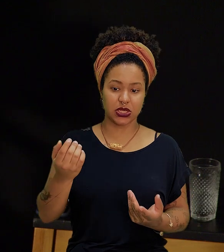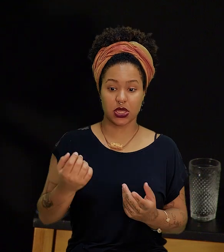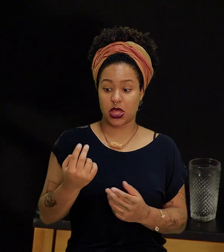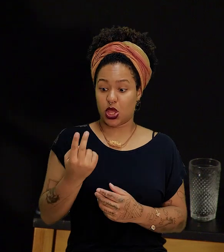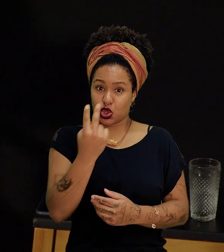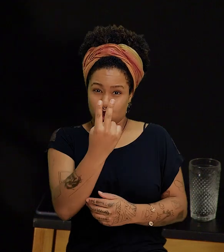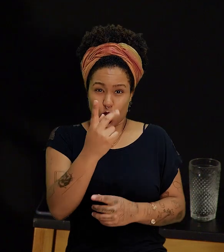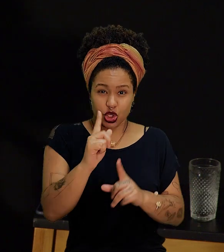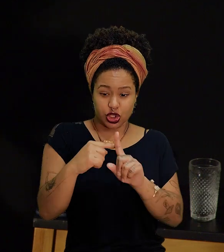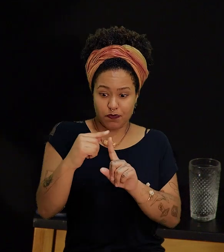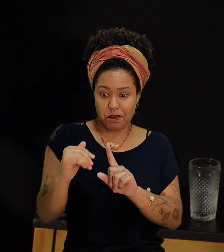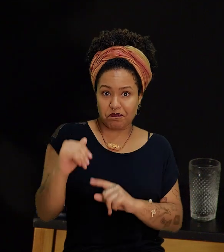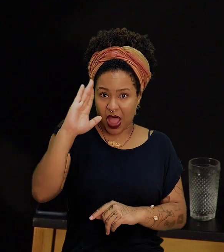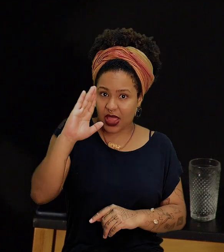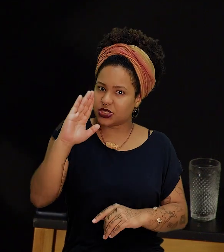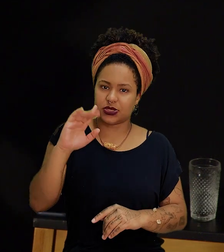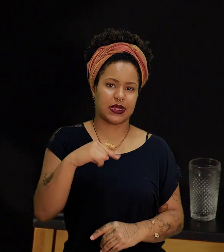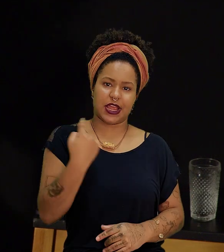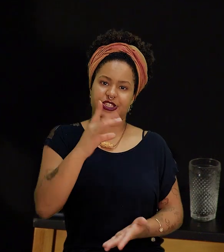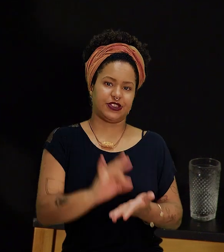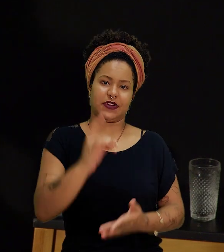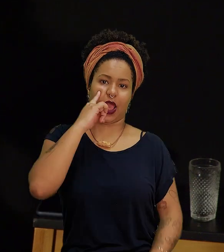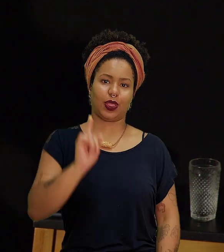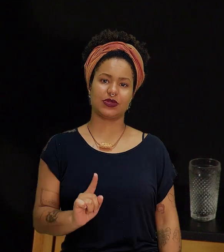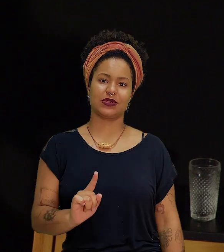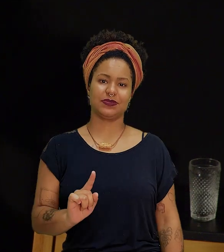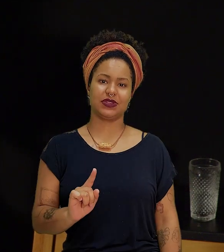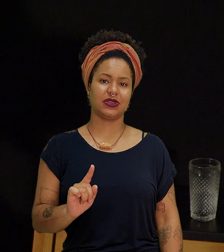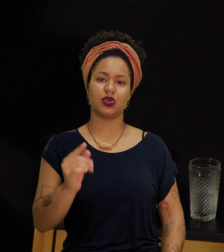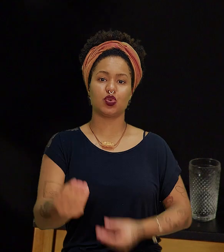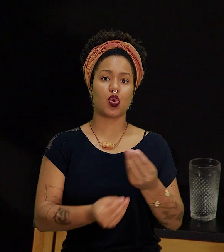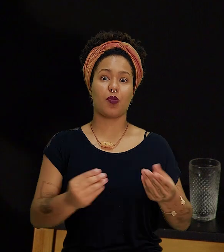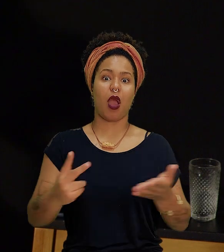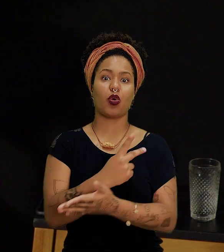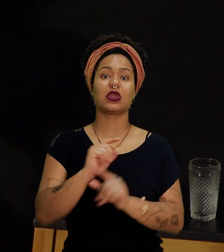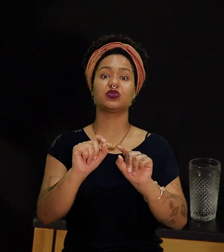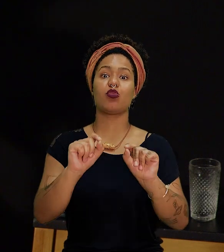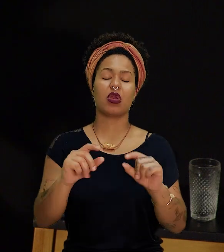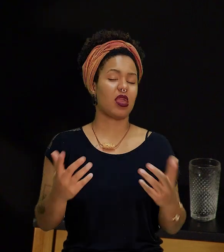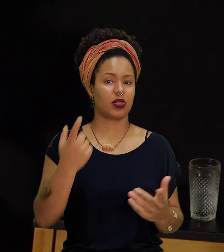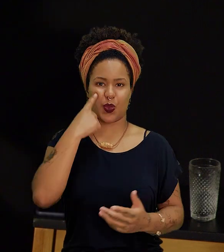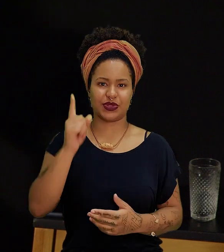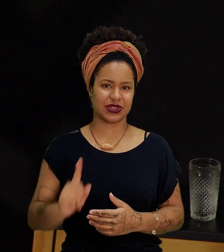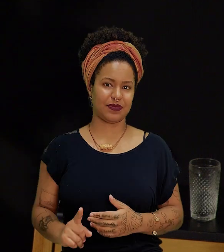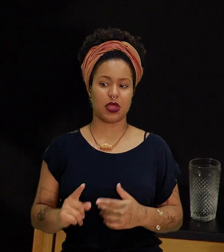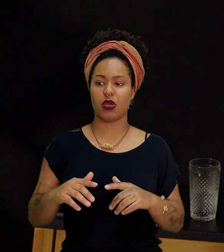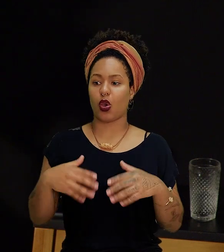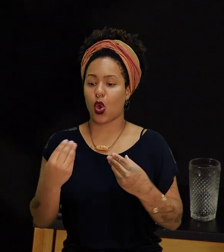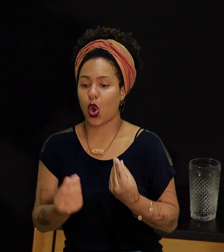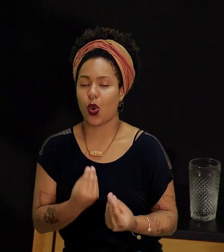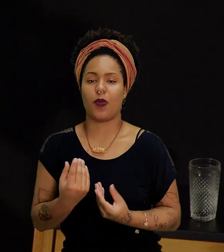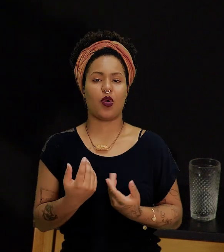Para cima de 2 graus, nós, na prática, não sabemos o que acontece.